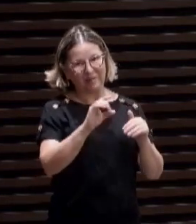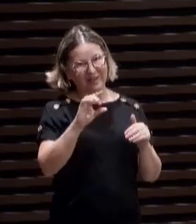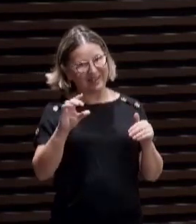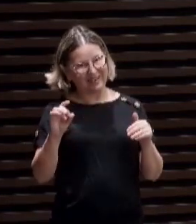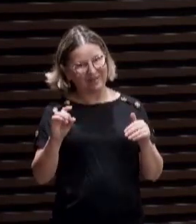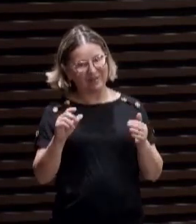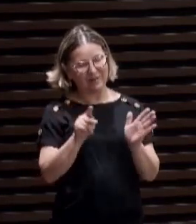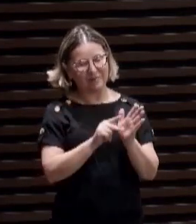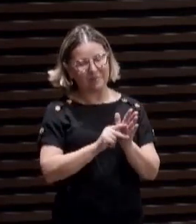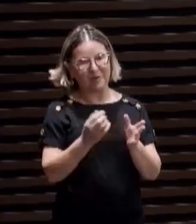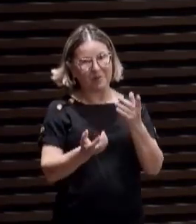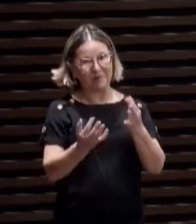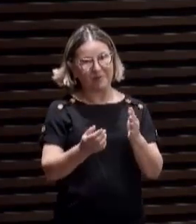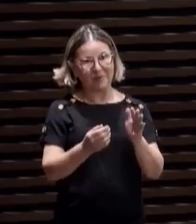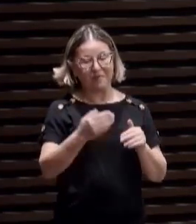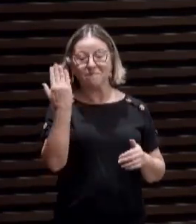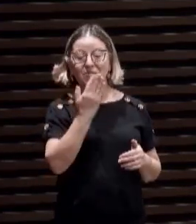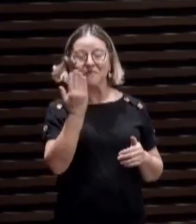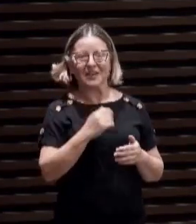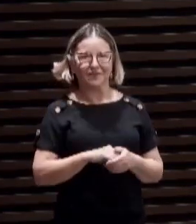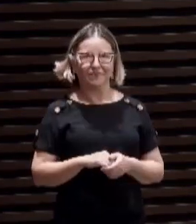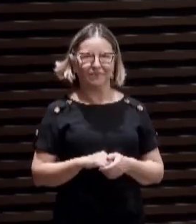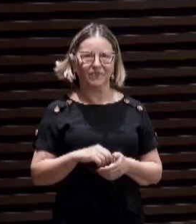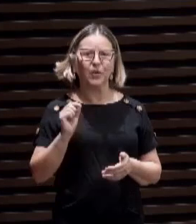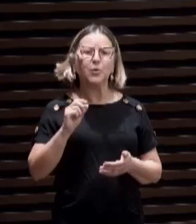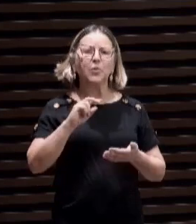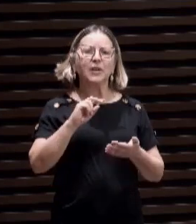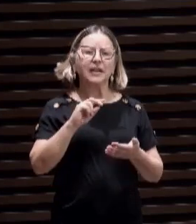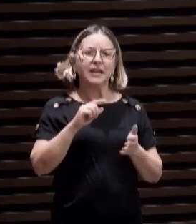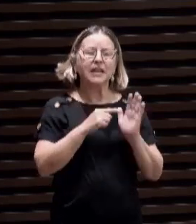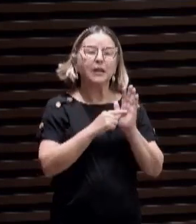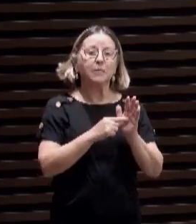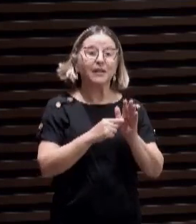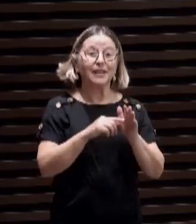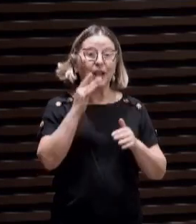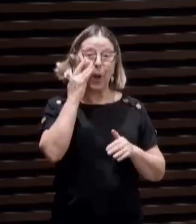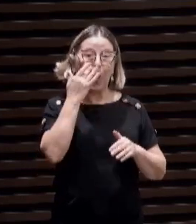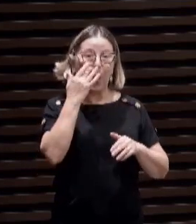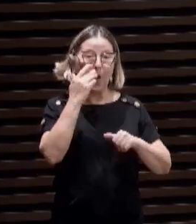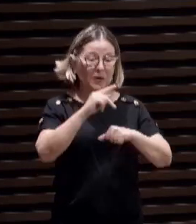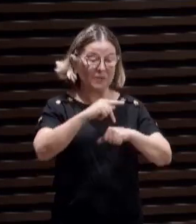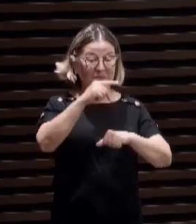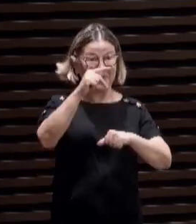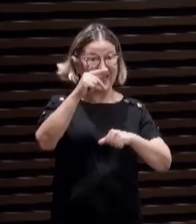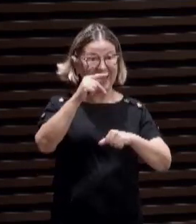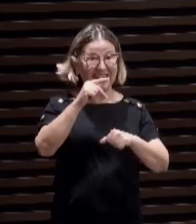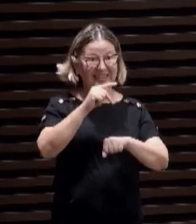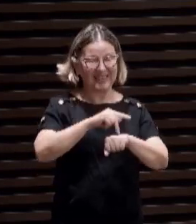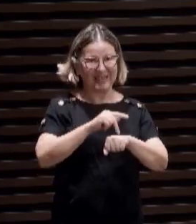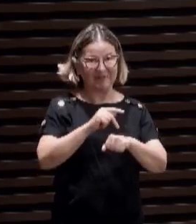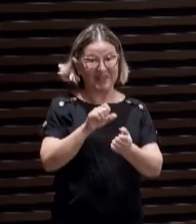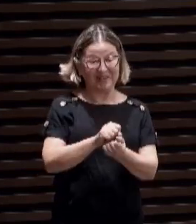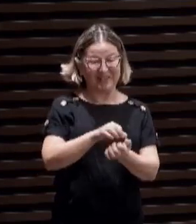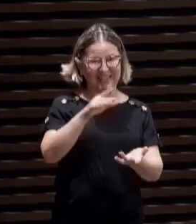provará. O que representa o ouro, a prata e as pedras preciosas? O ouro e a